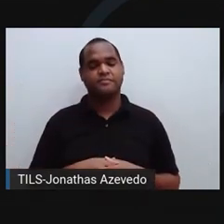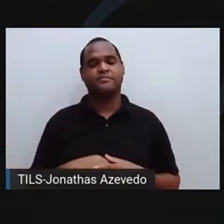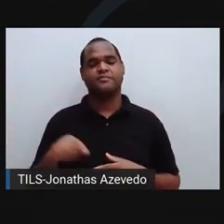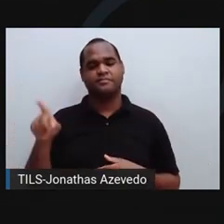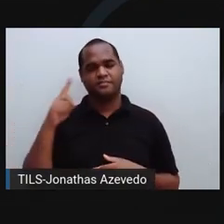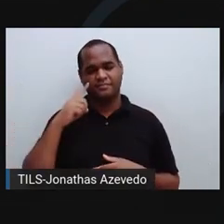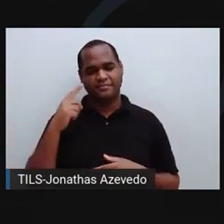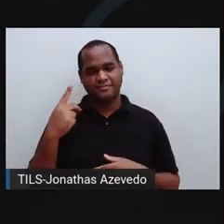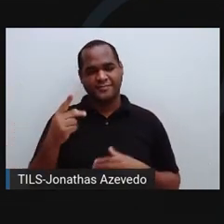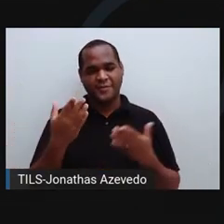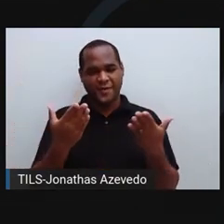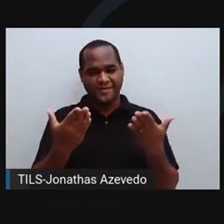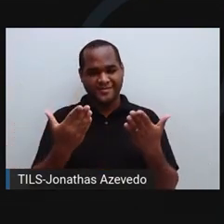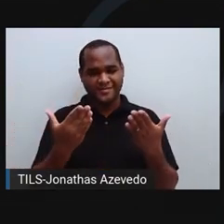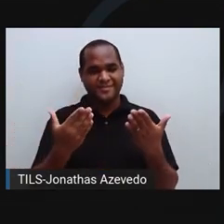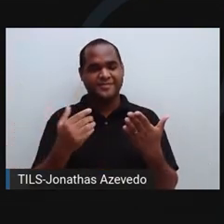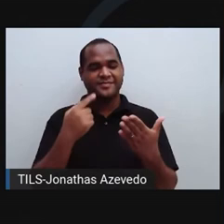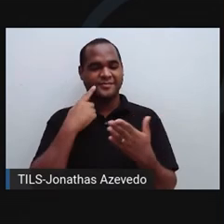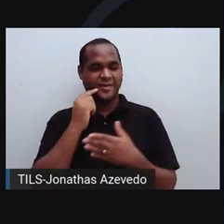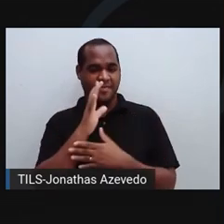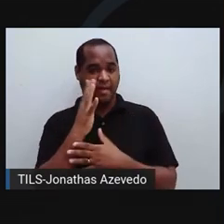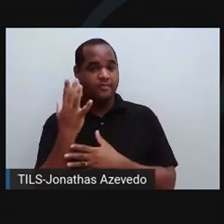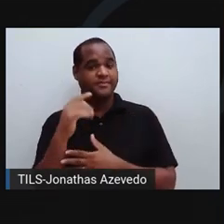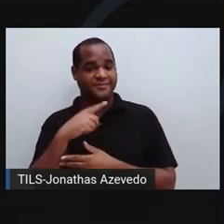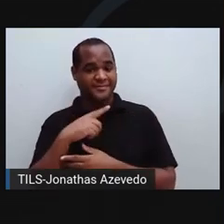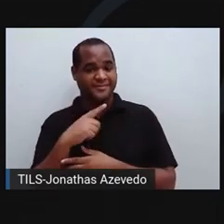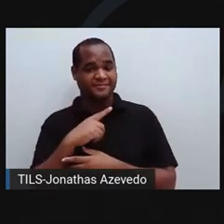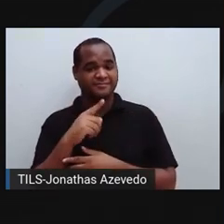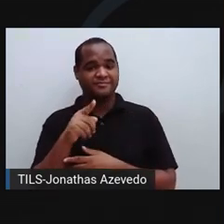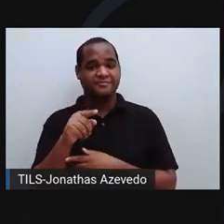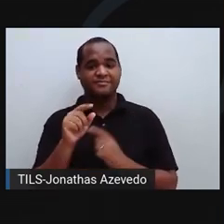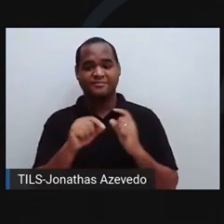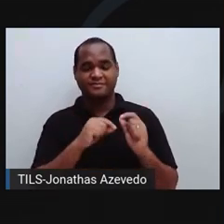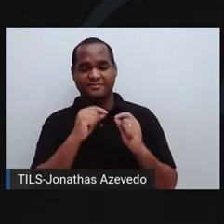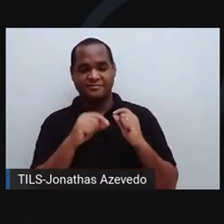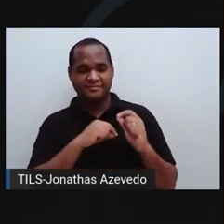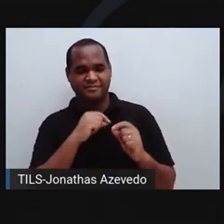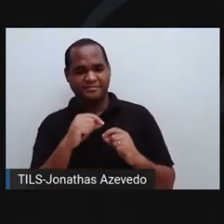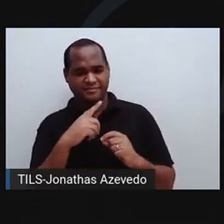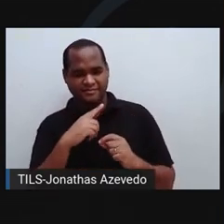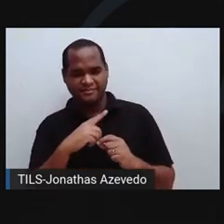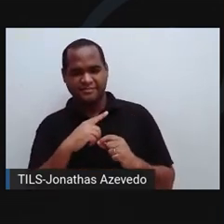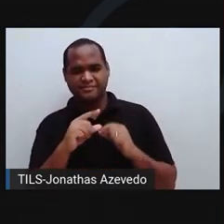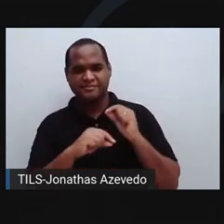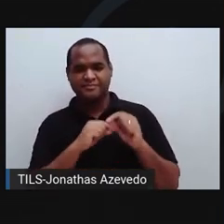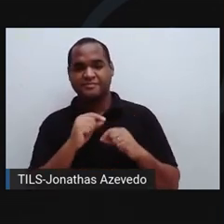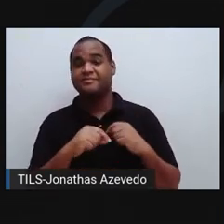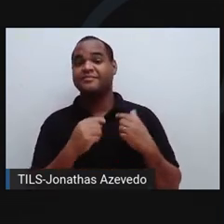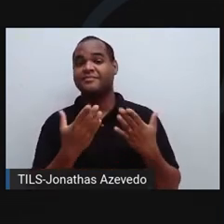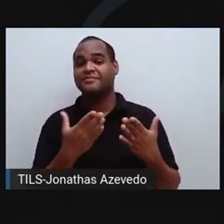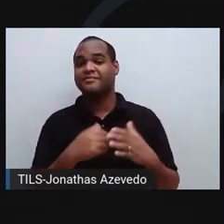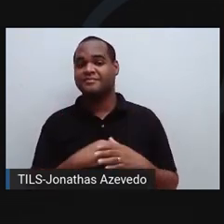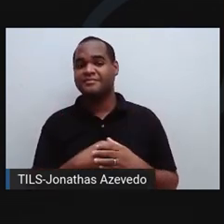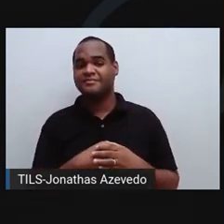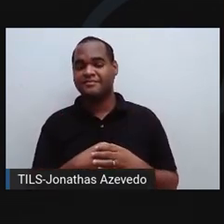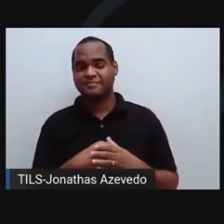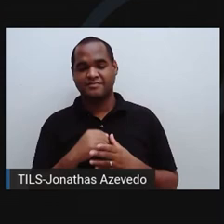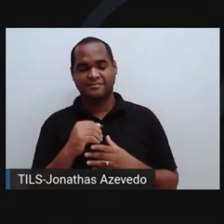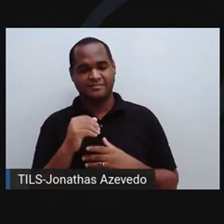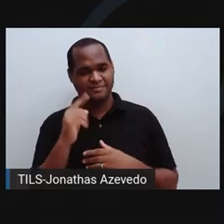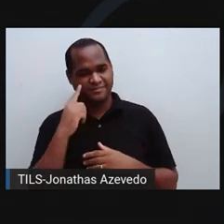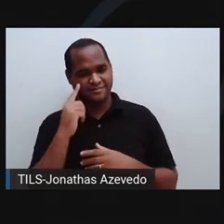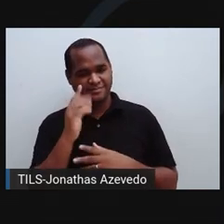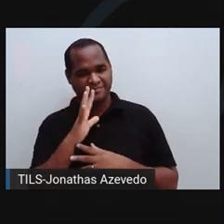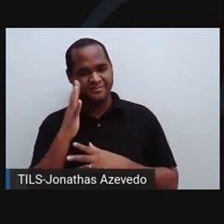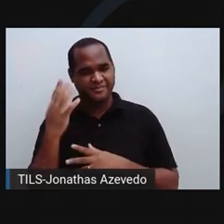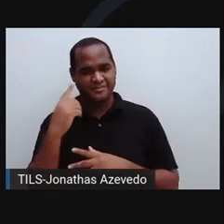está vendo aí a planta. Localizou aí a planta? Deve ser, ai, que confuso. Não é. Segue uma sequência. Por exemplo, da planta segue a setinha